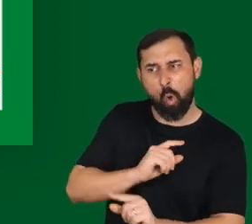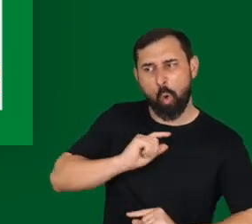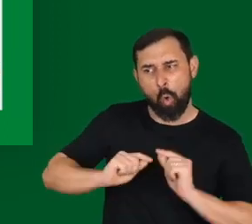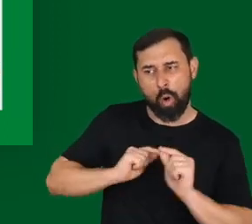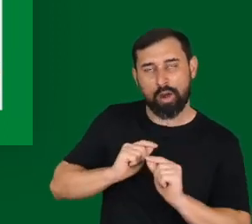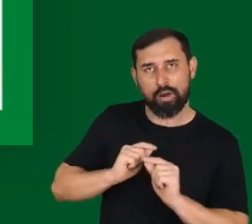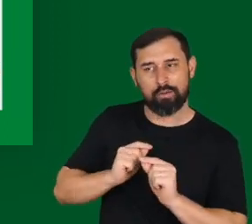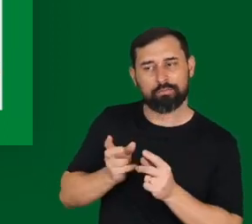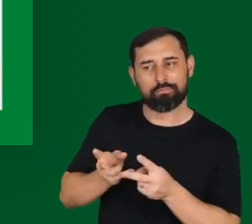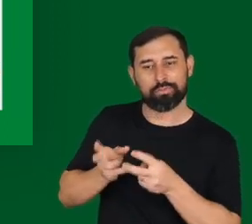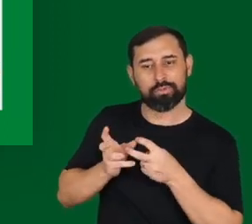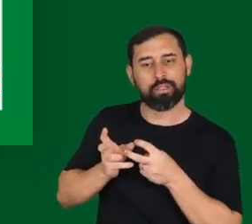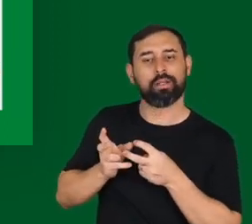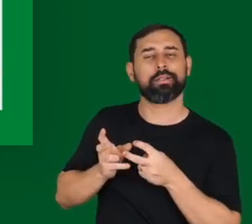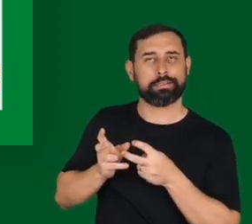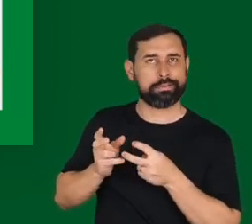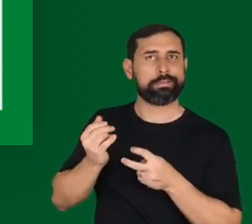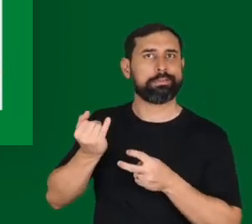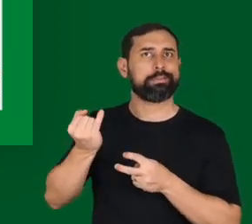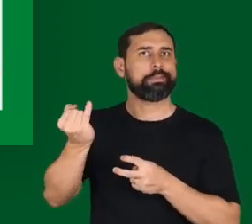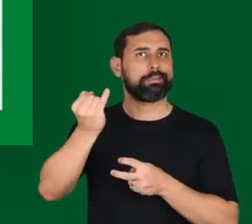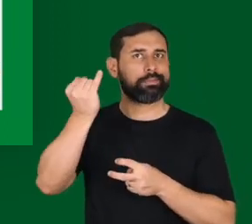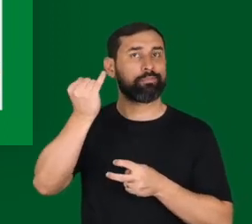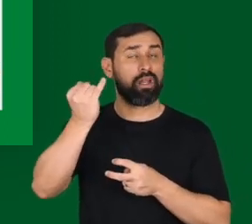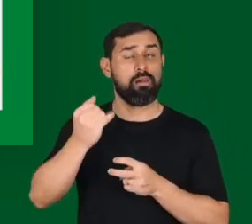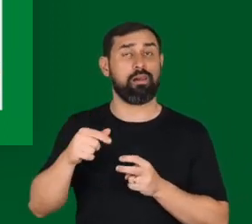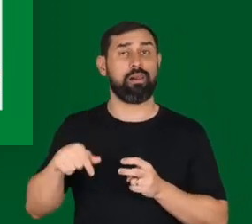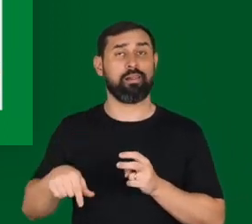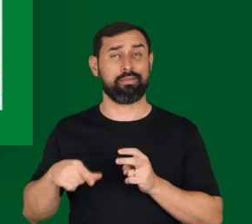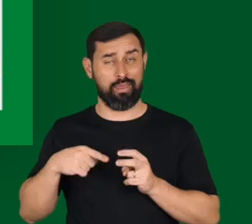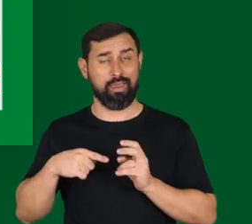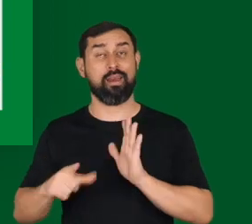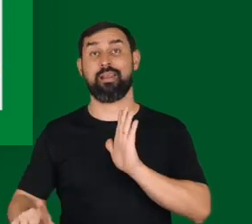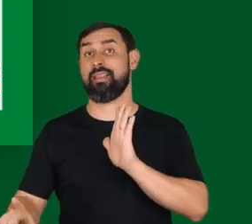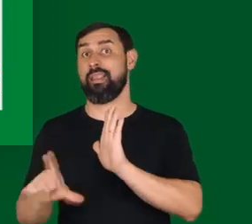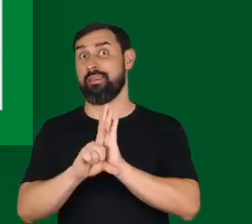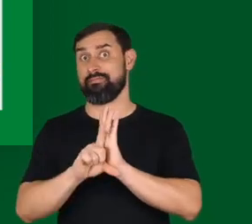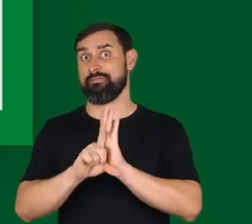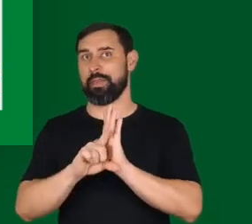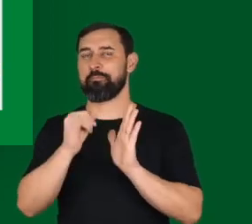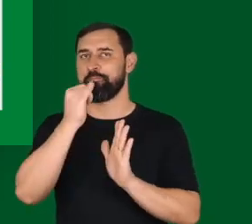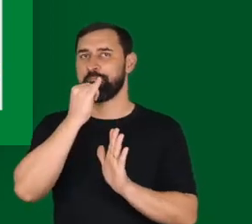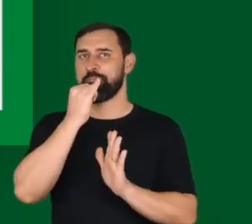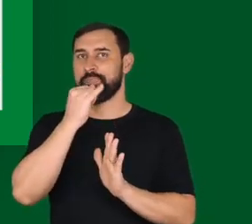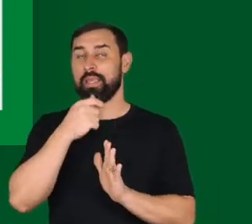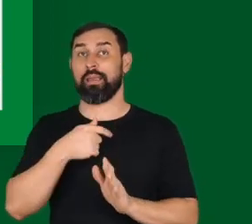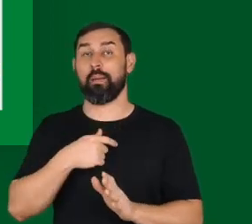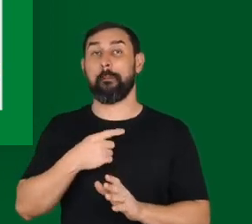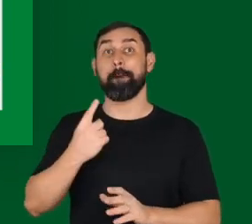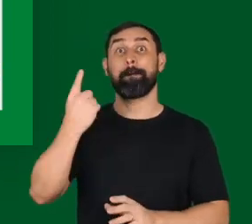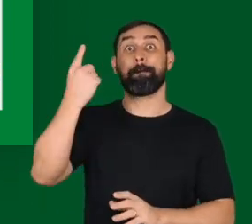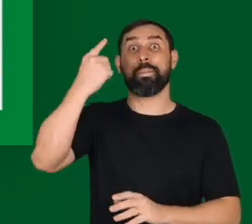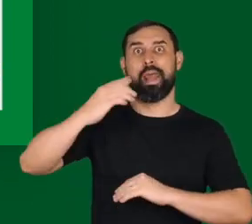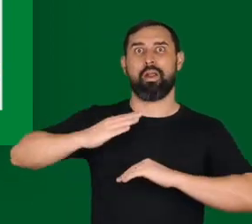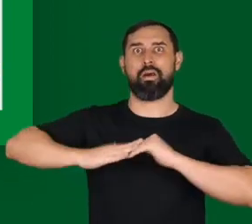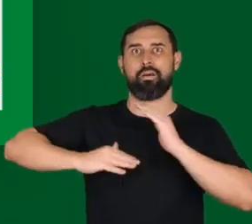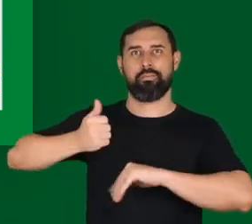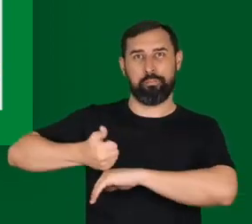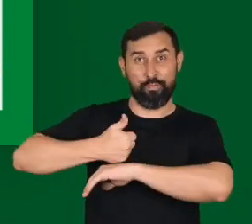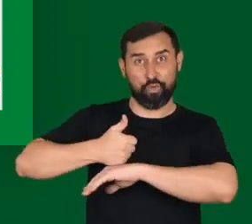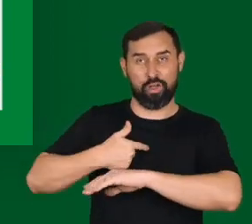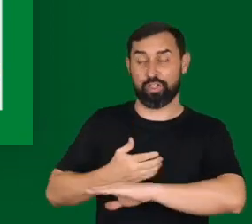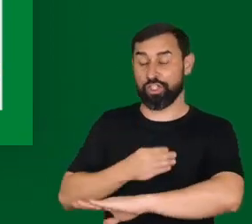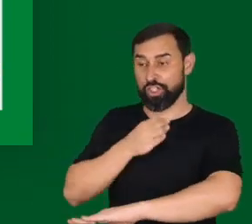compulsória. Tá? Essa notificação, a legislação traz que o primeiro profissional que se deparou com essa